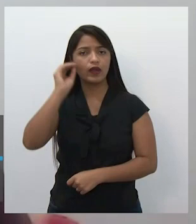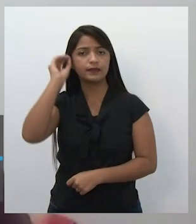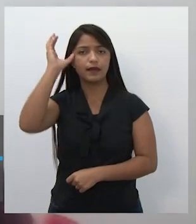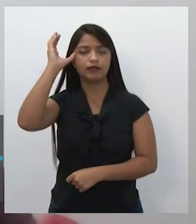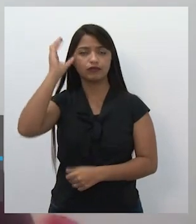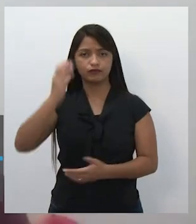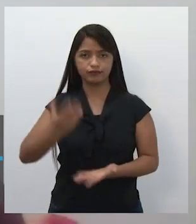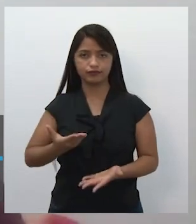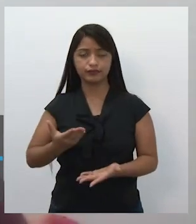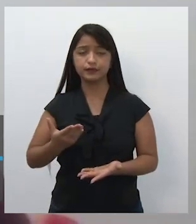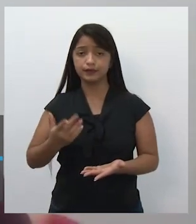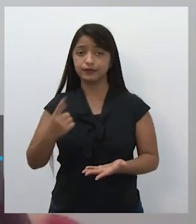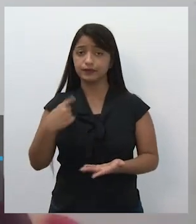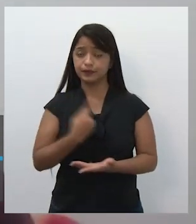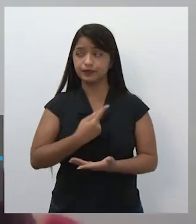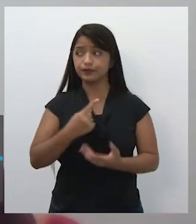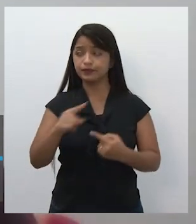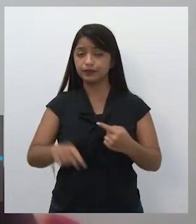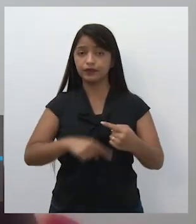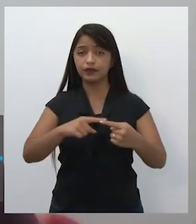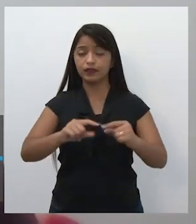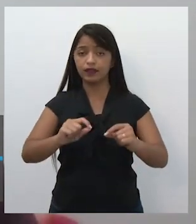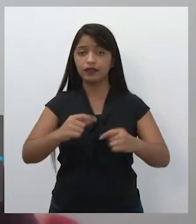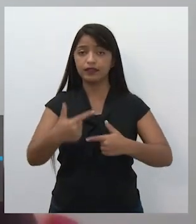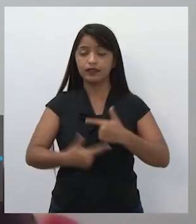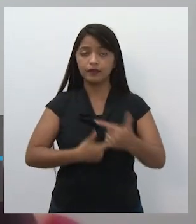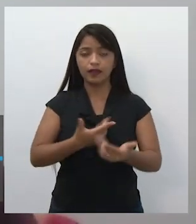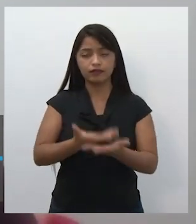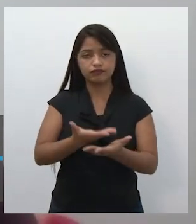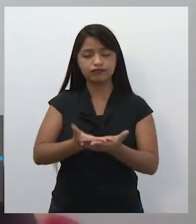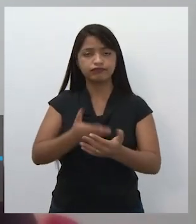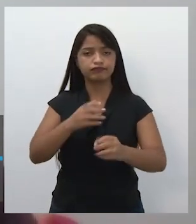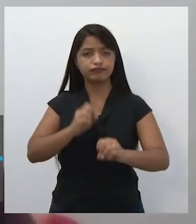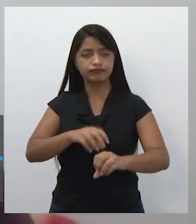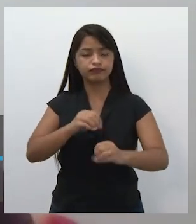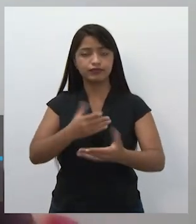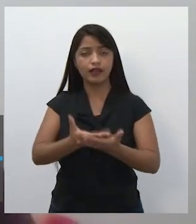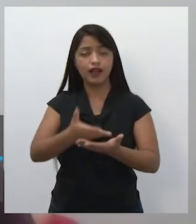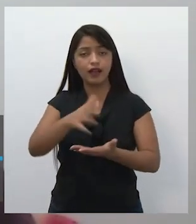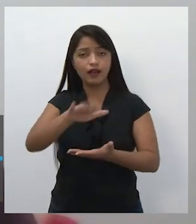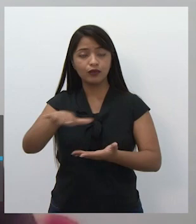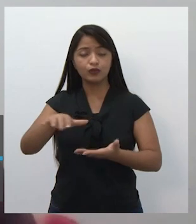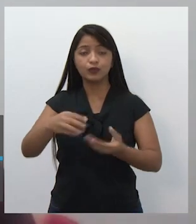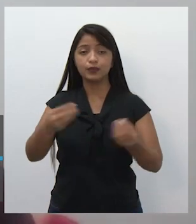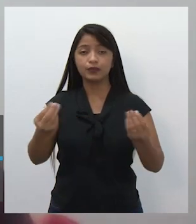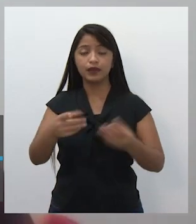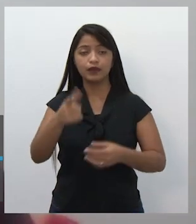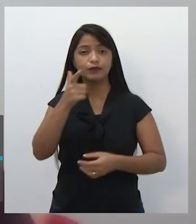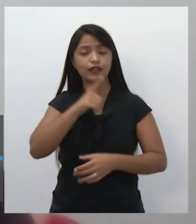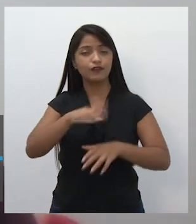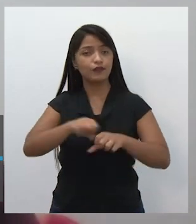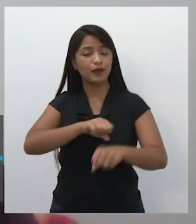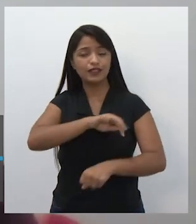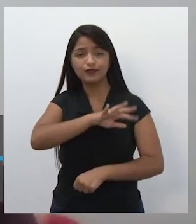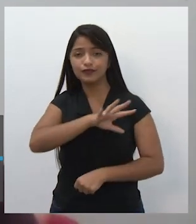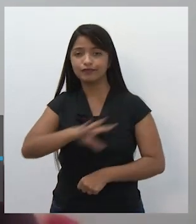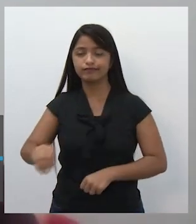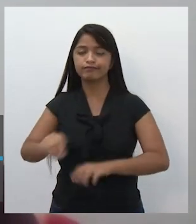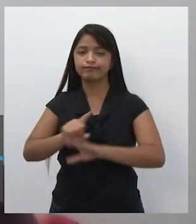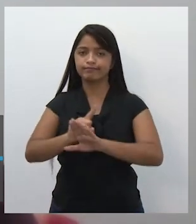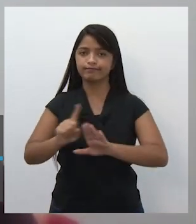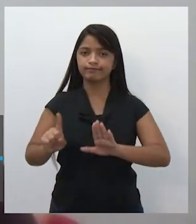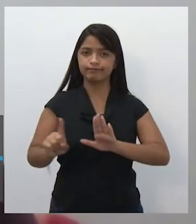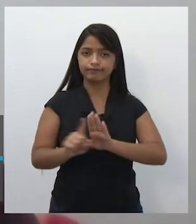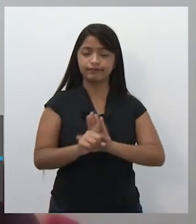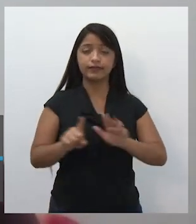ideia de trabalho com os alunos a partir de uma educação integral, na formação desse estudante, né, para que ele seja protagonista, e também na questão